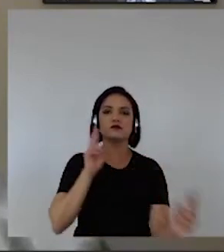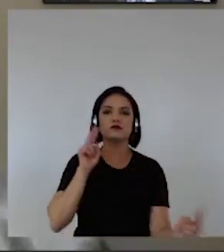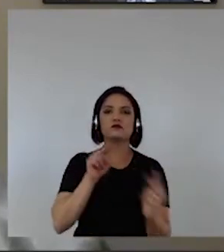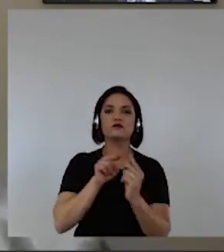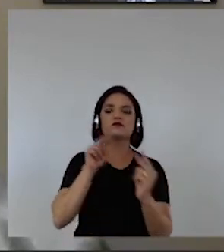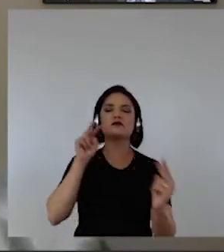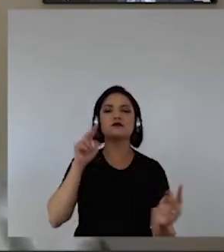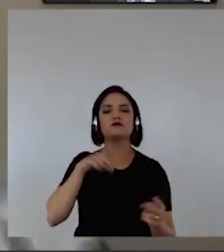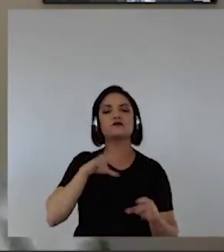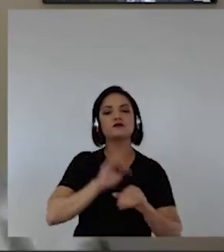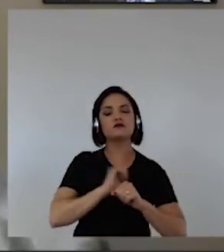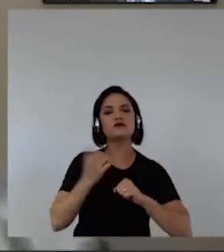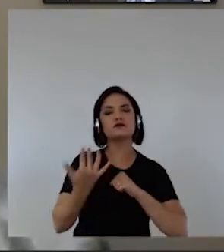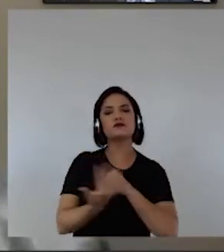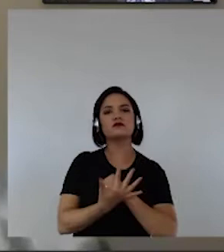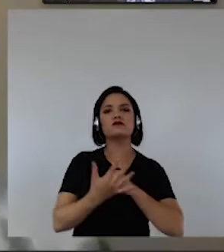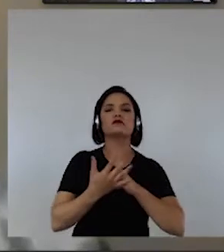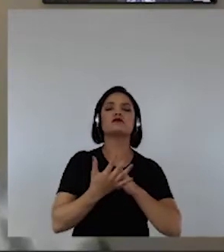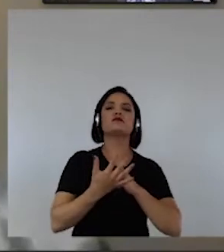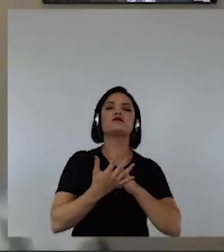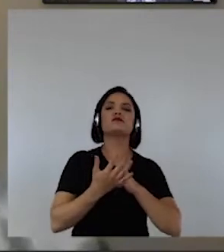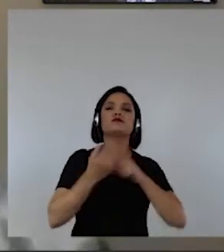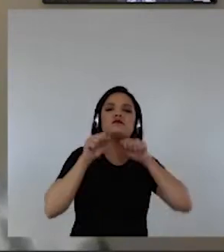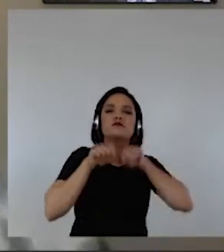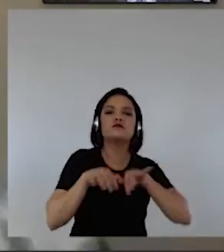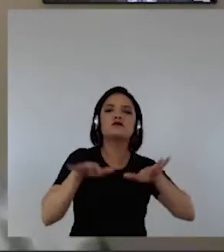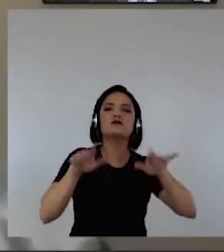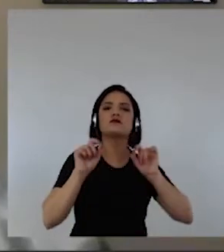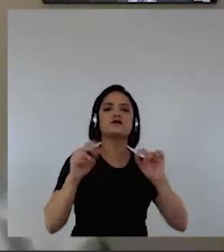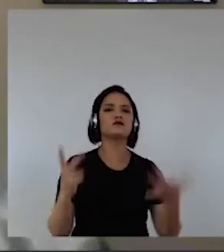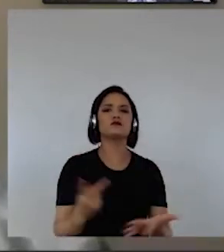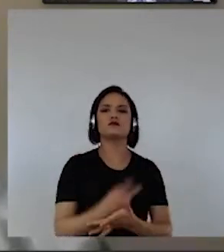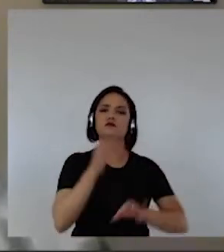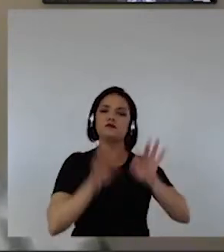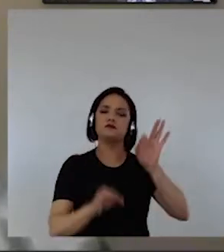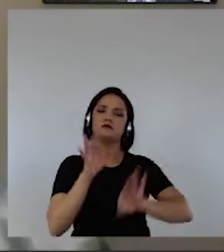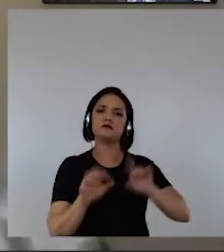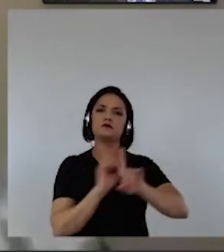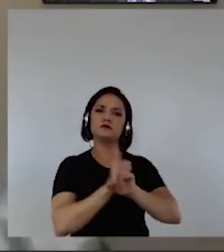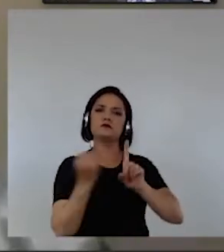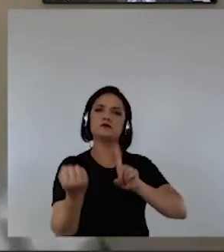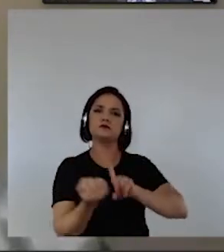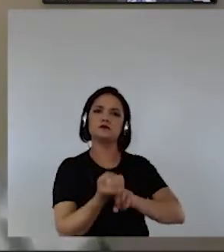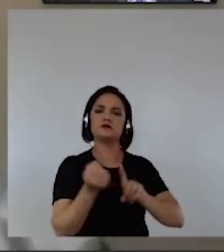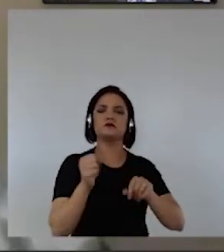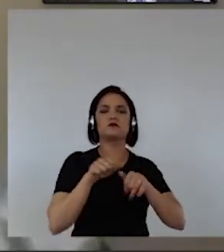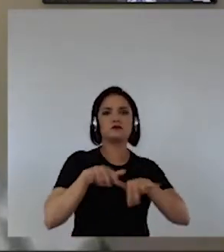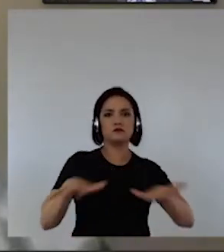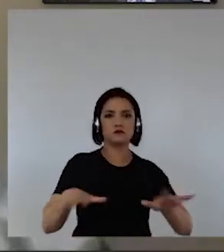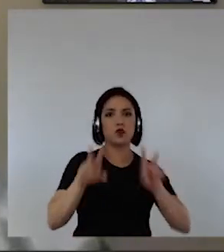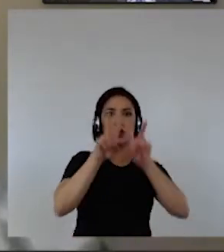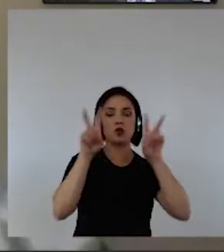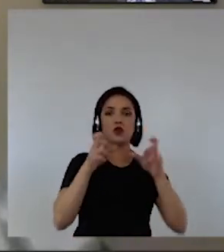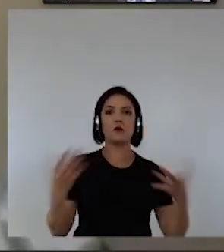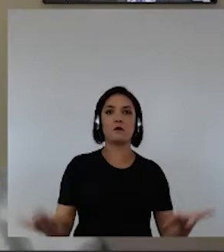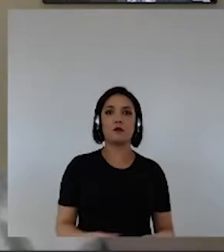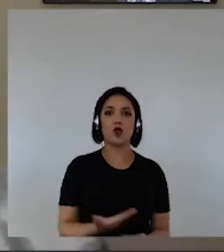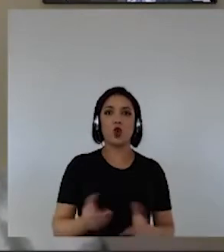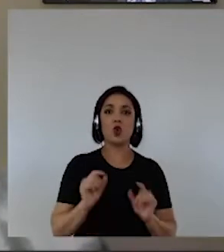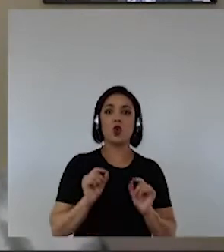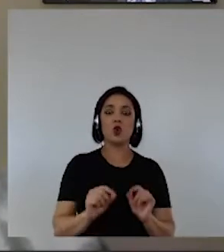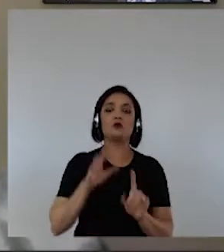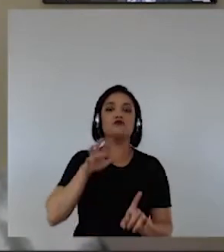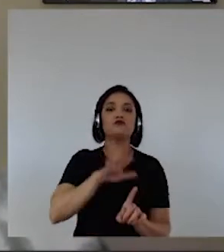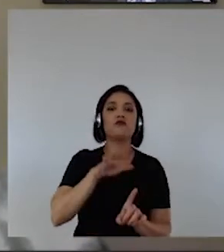Digital Covid-19, repercussões jurídicas e sociais da pandemia, com o tema Efeitos